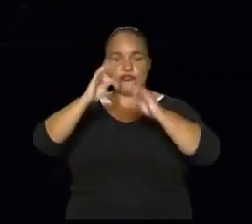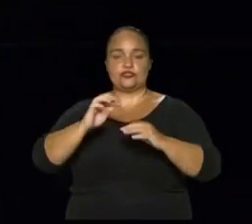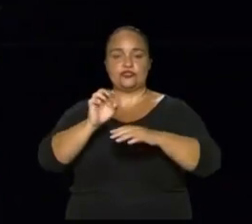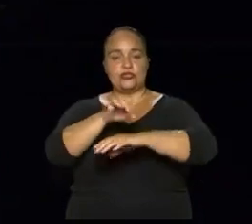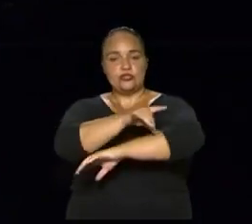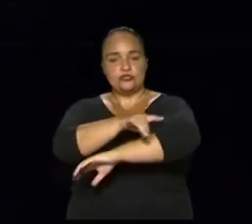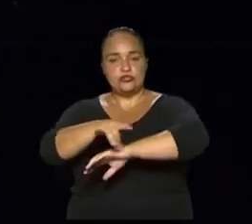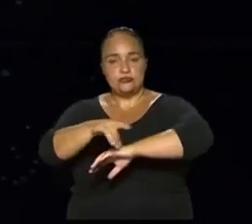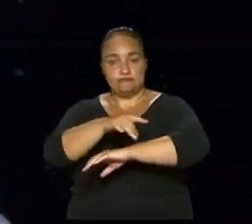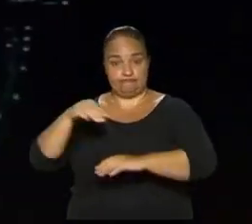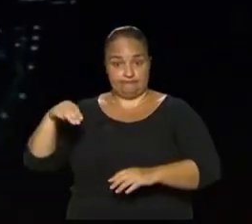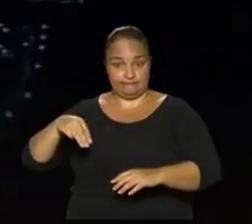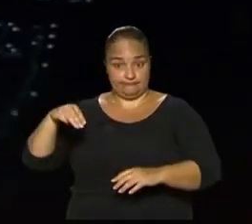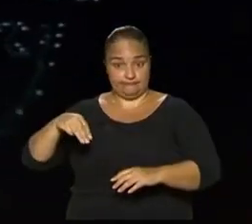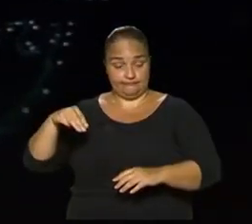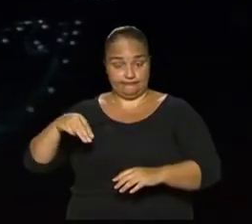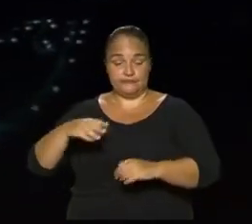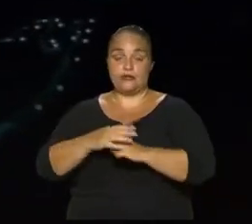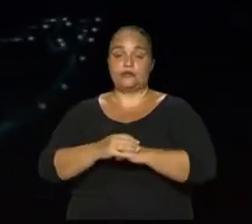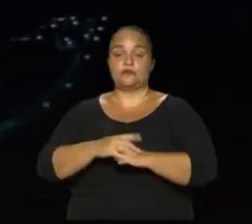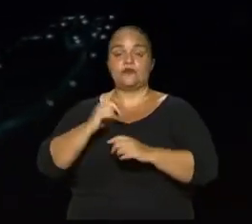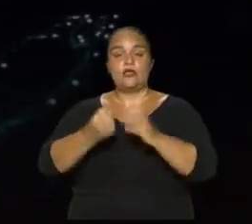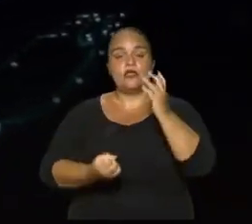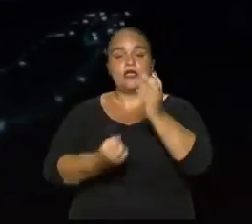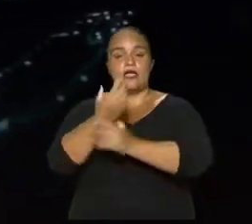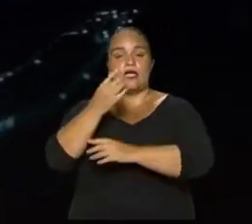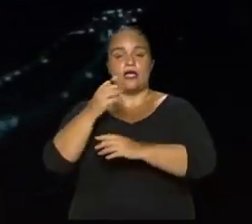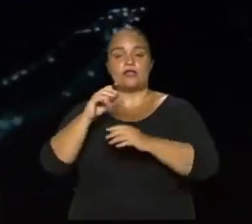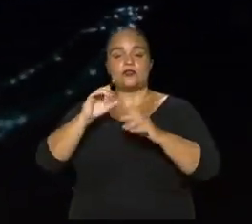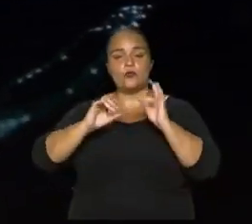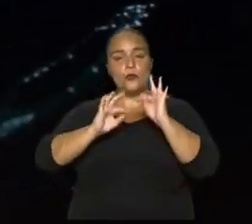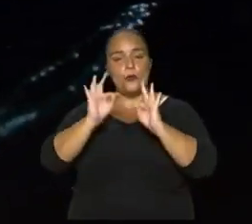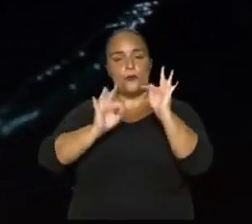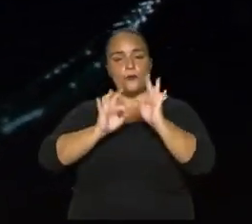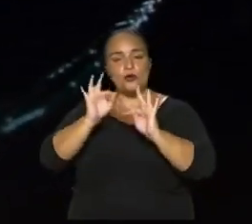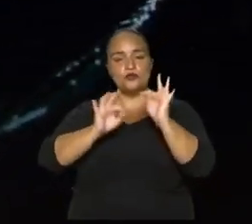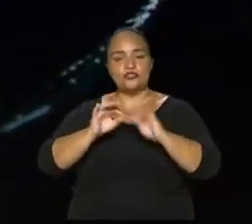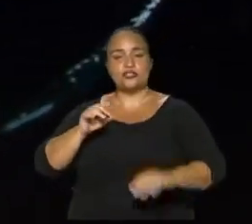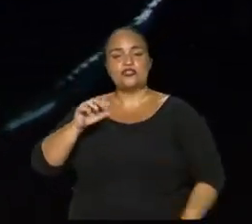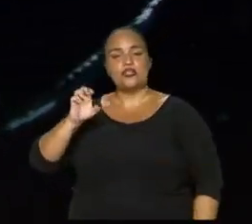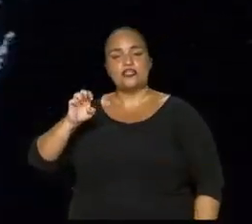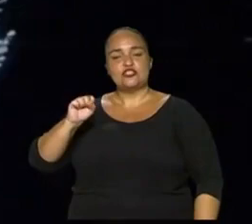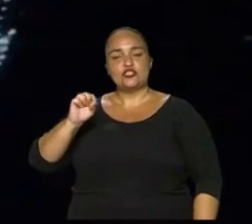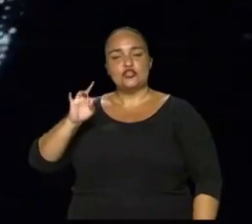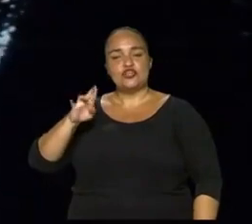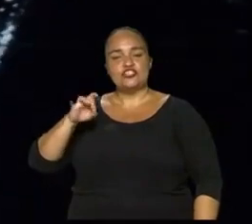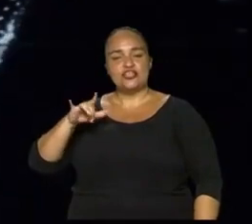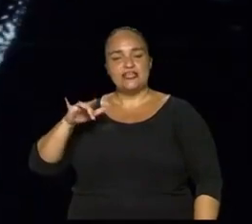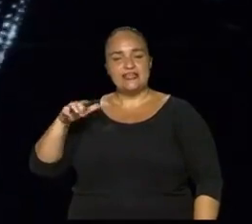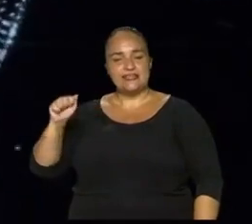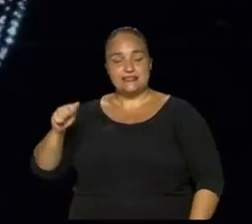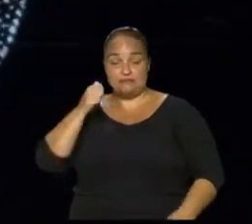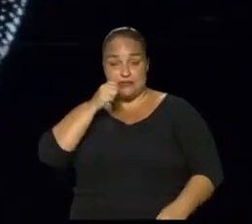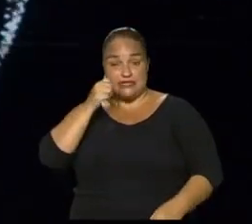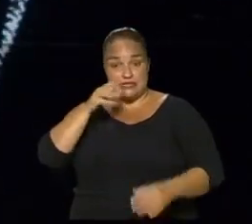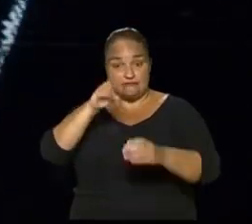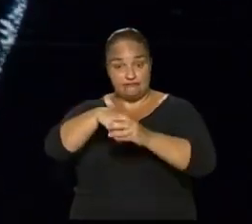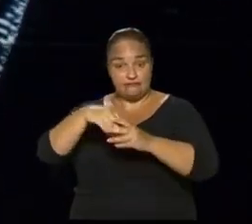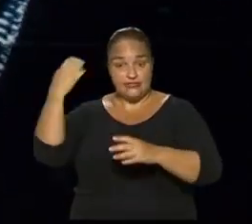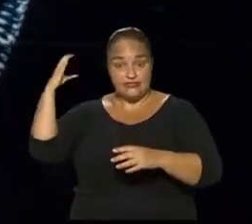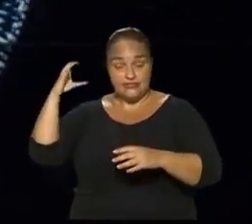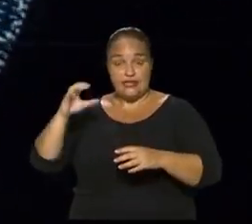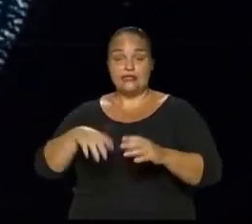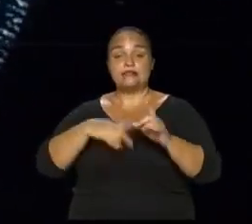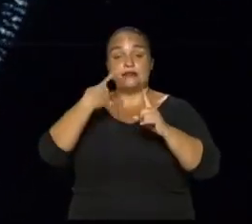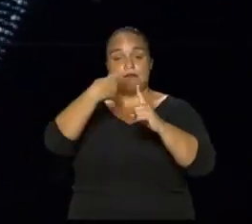e matemática, foi criado o projeto Estrogênias, Meninas na Ciência. O programa é uma parceria da